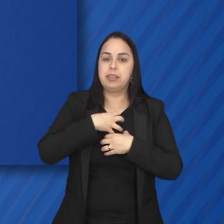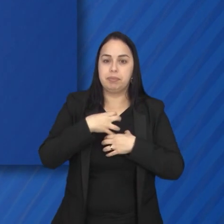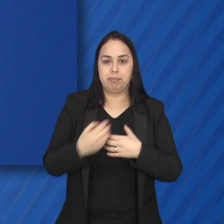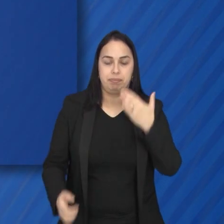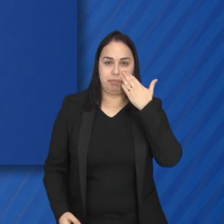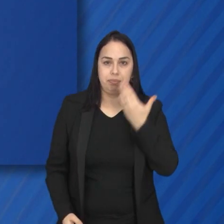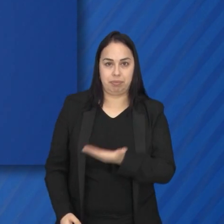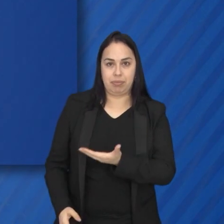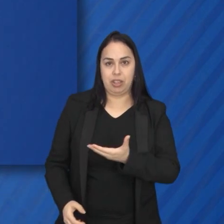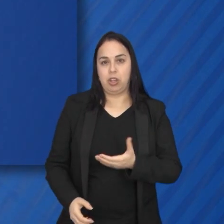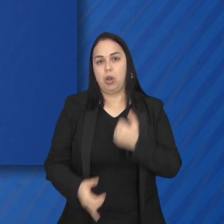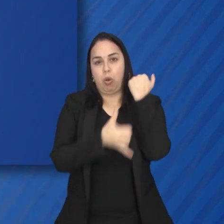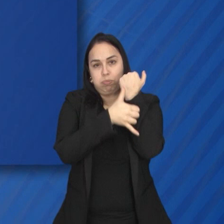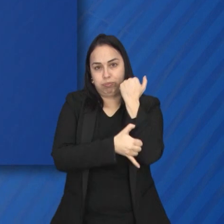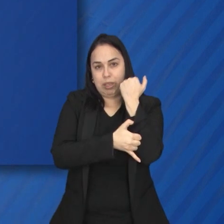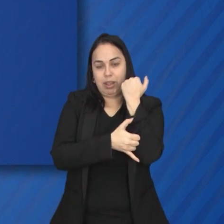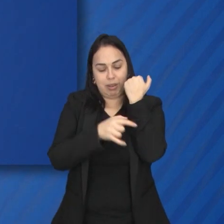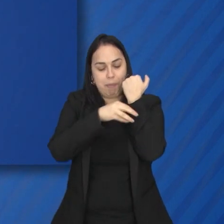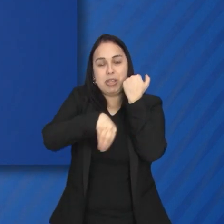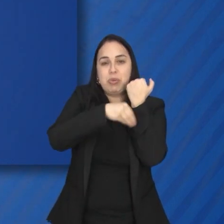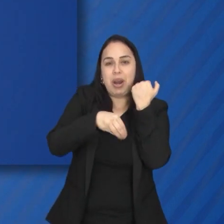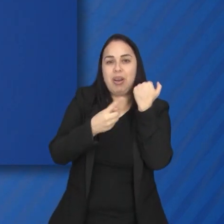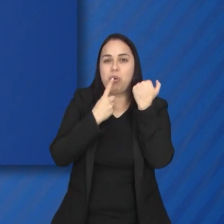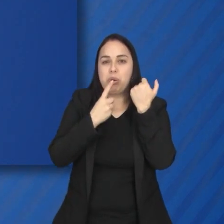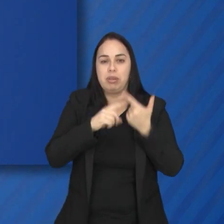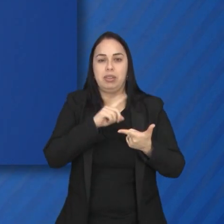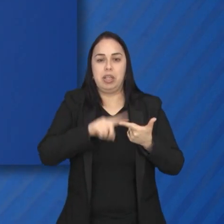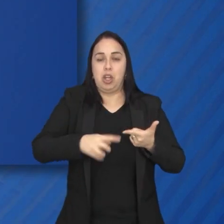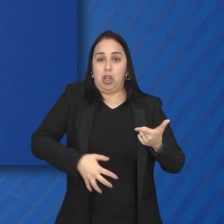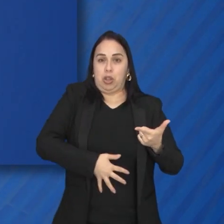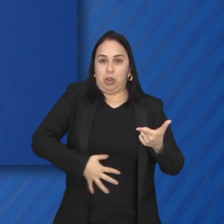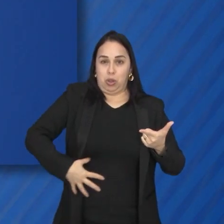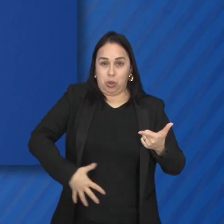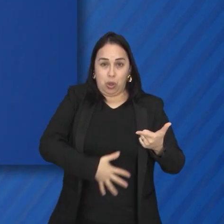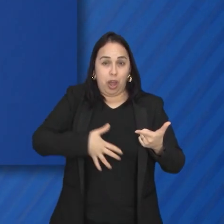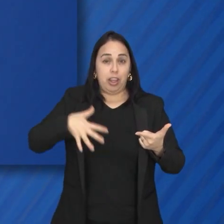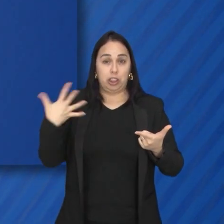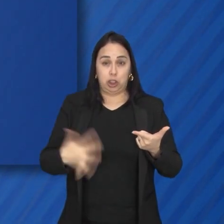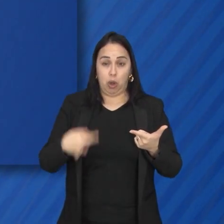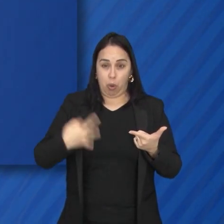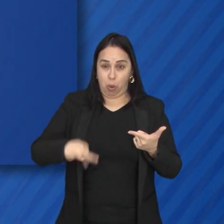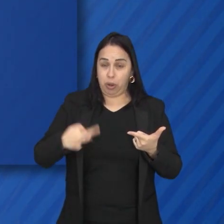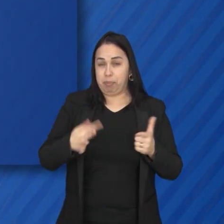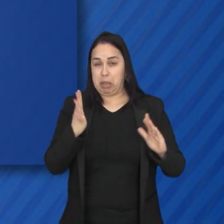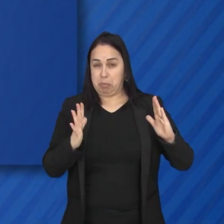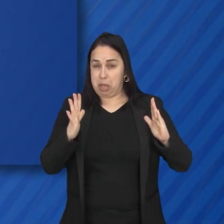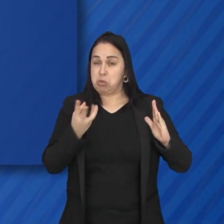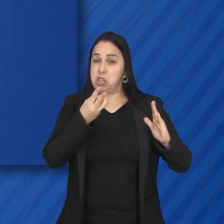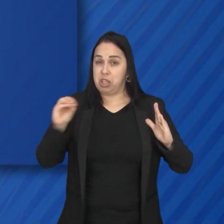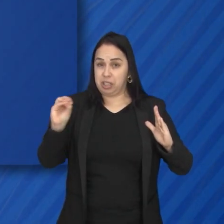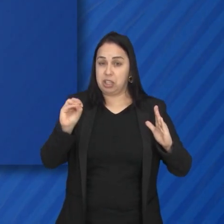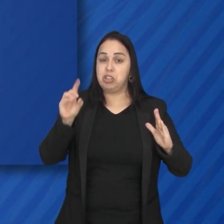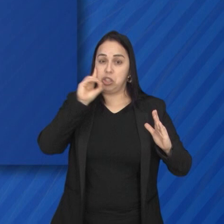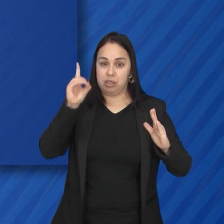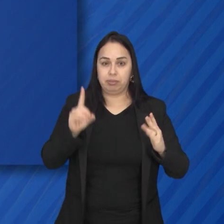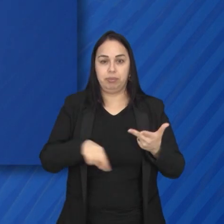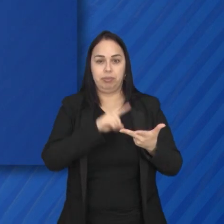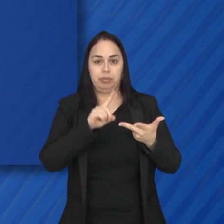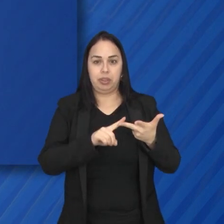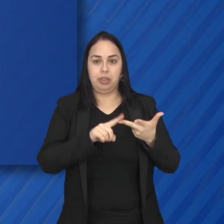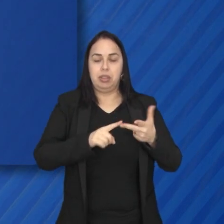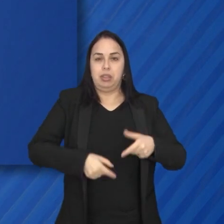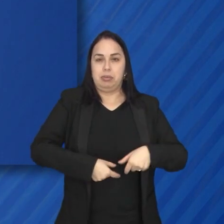mais comuns são presença de sangue nas fezes, dor e cólica abdominal frequente com mais de 30 dias de